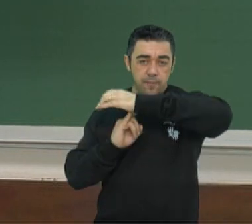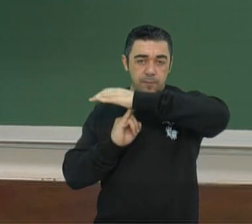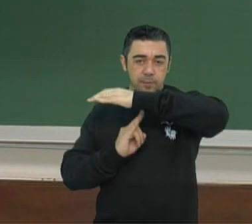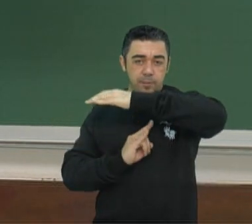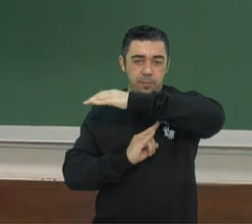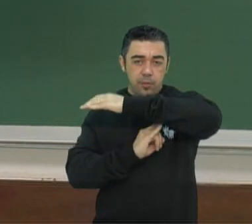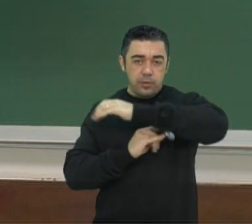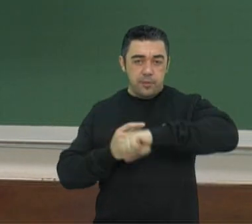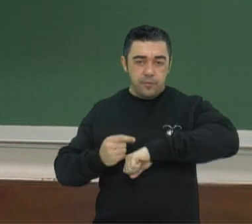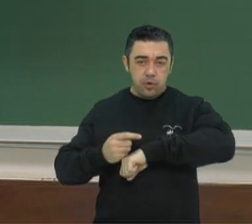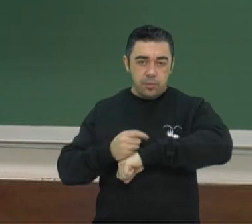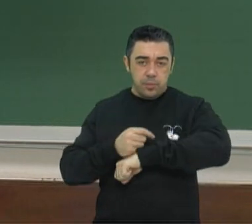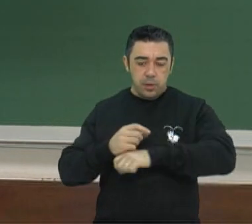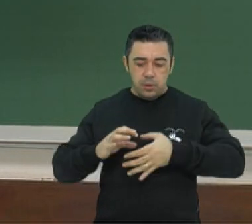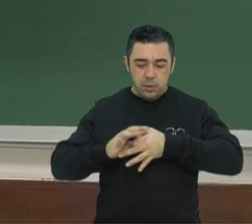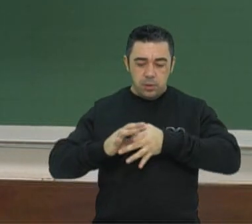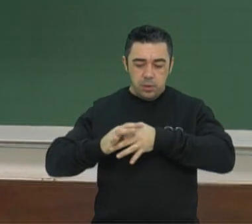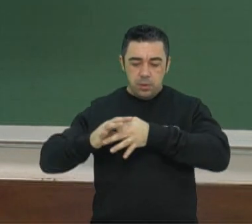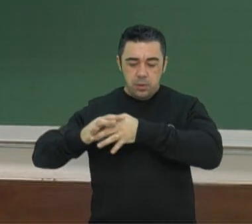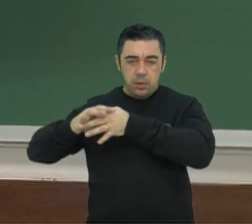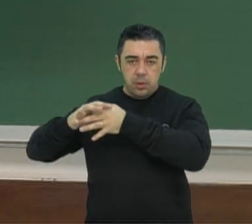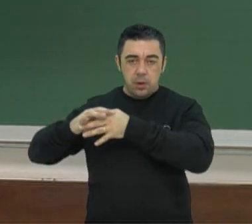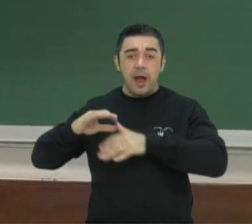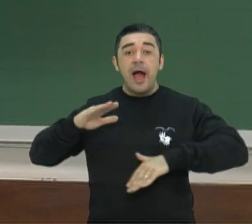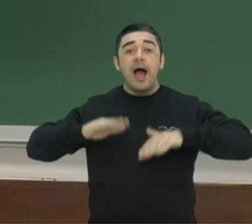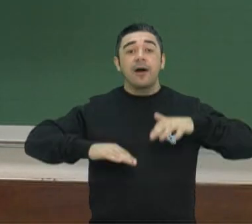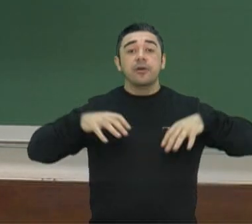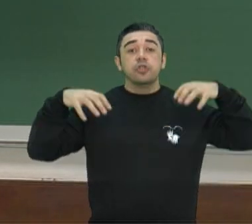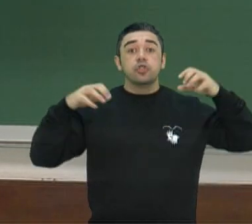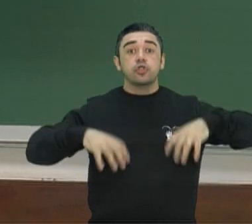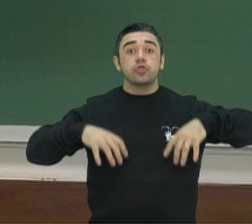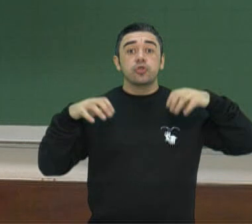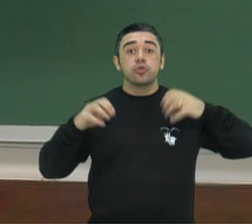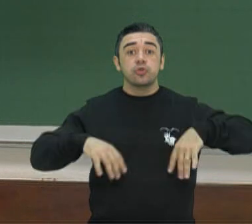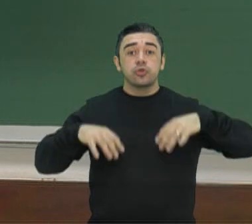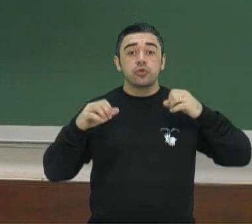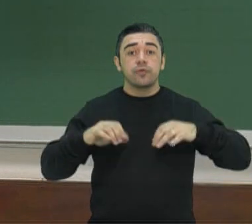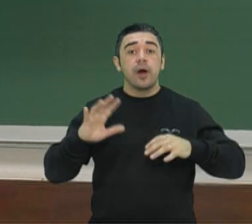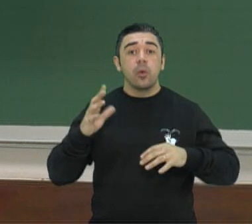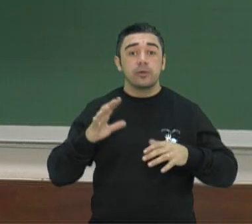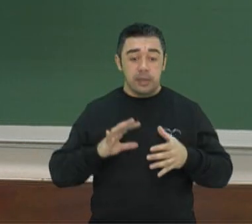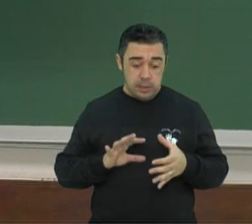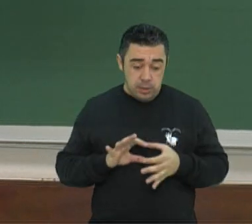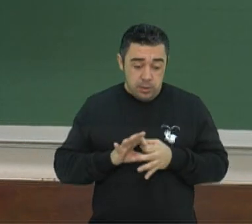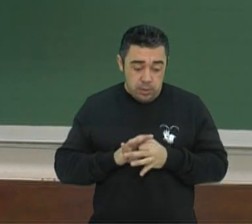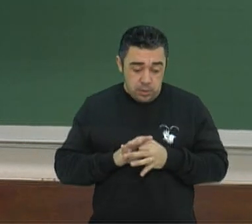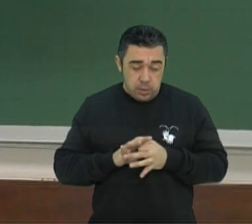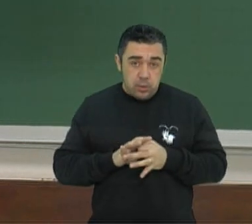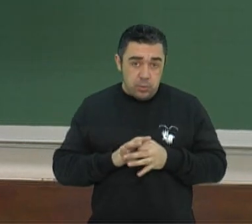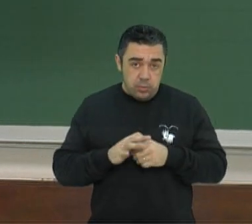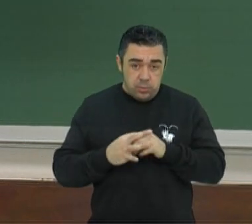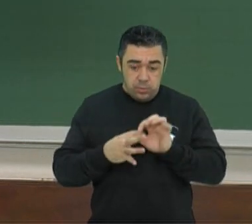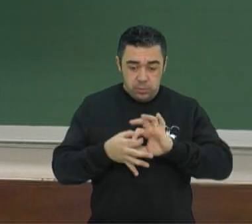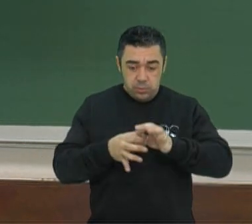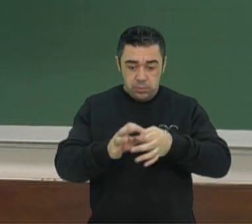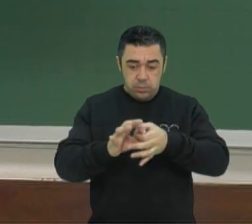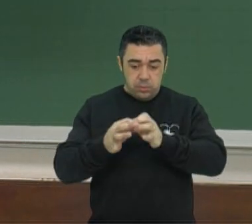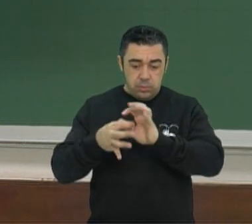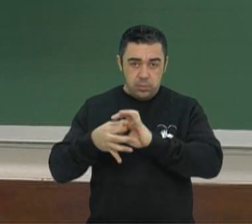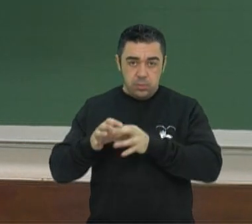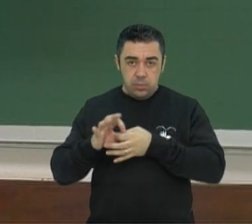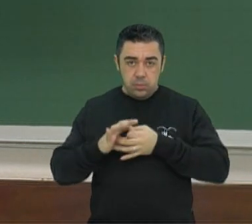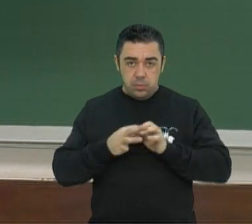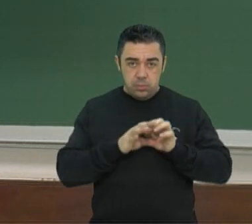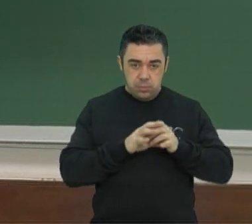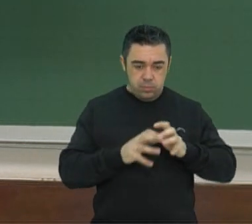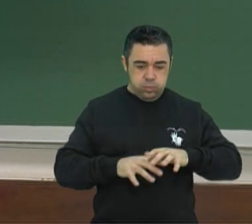locais onde a chuva, alagamento, que às vezes encontram ilhas de formigas. Elas conseguem ficar boiando na água, unindo o corpo de